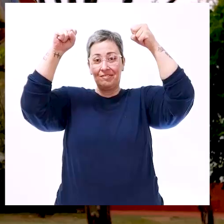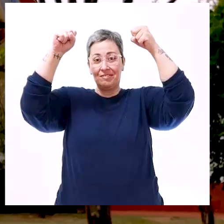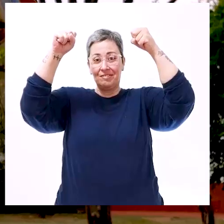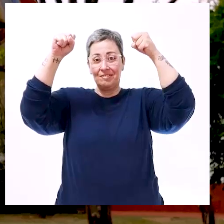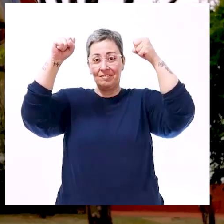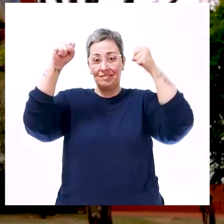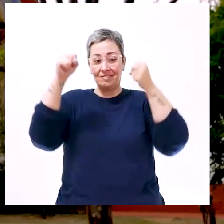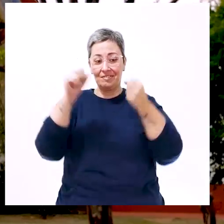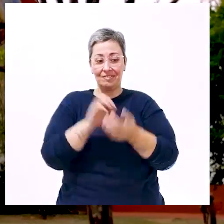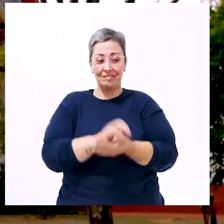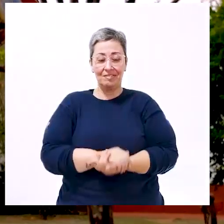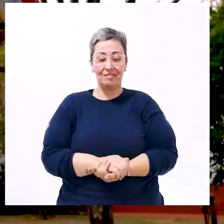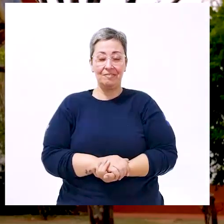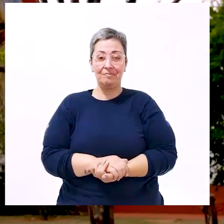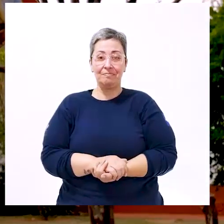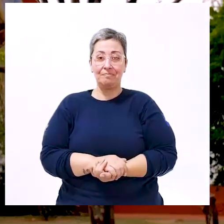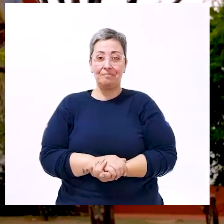passou.